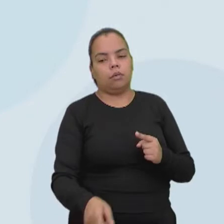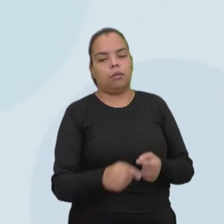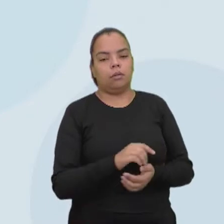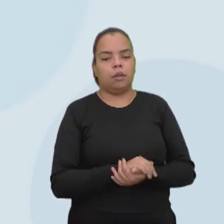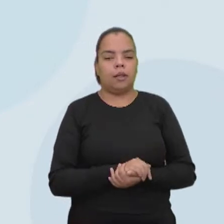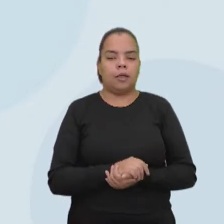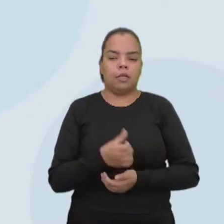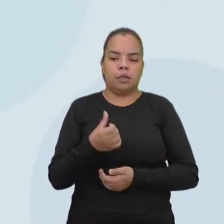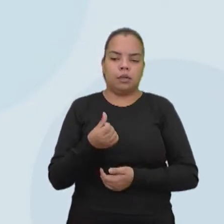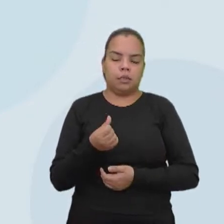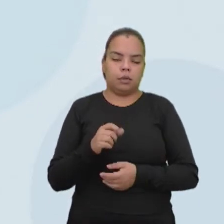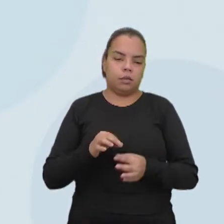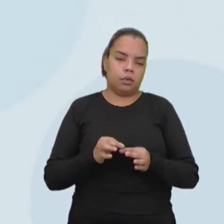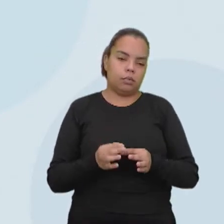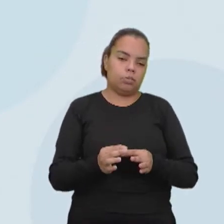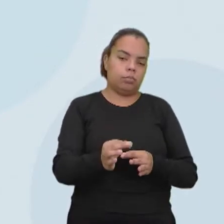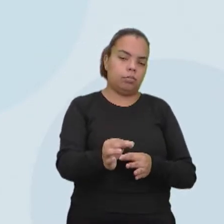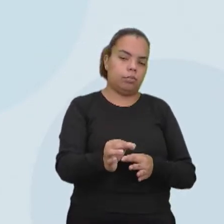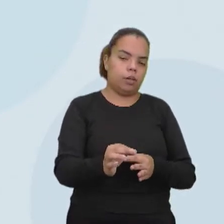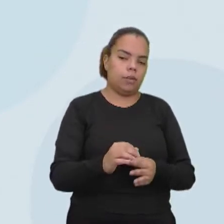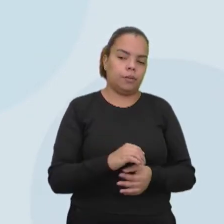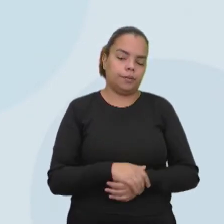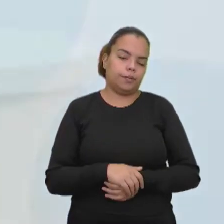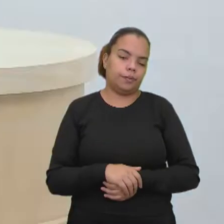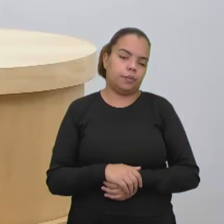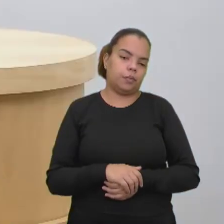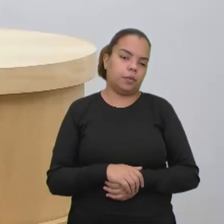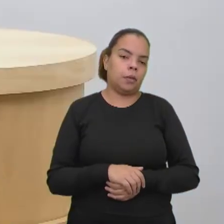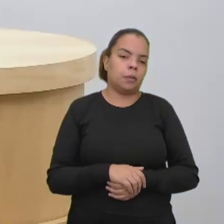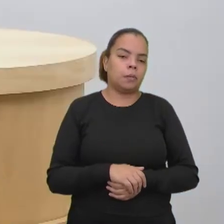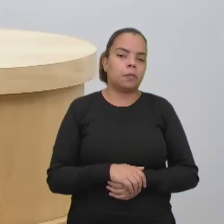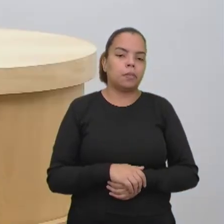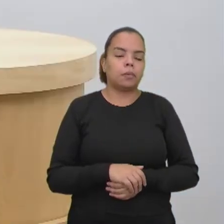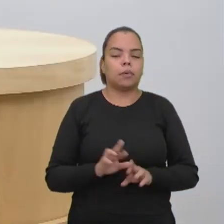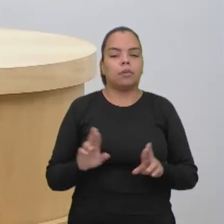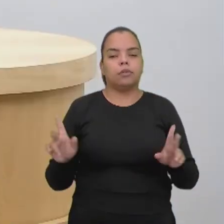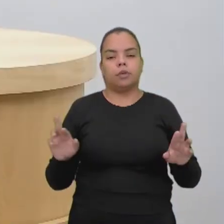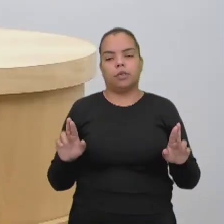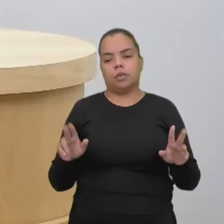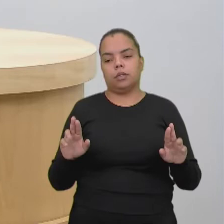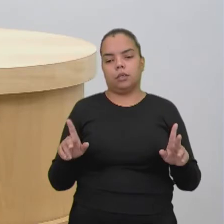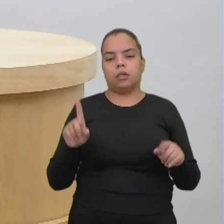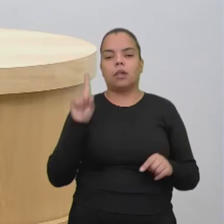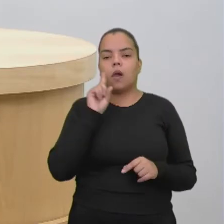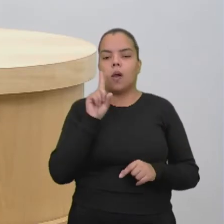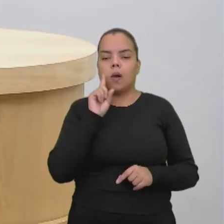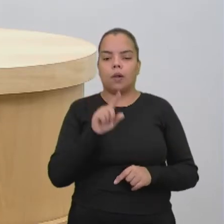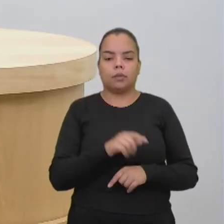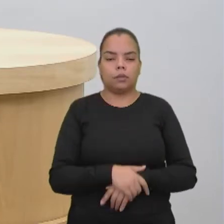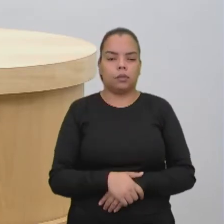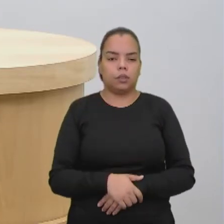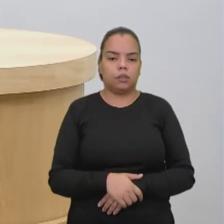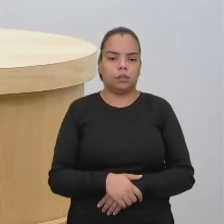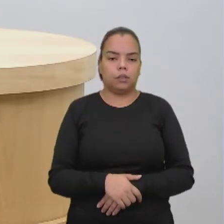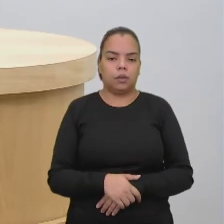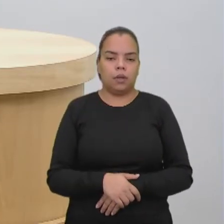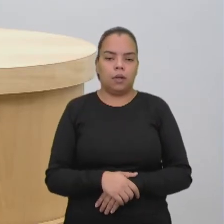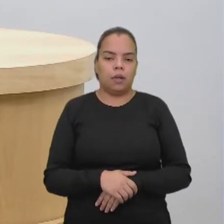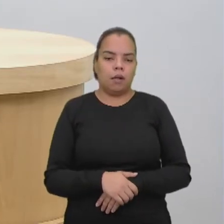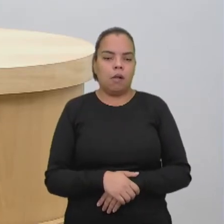6 quilômetros de comprimento, o que diferencia aí, né, desse Grand Canyon aí, que é o maior do planeta e é uma